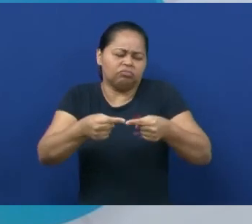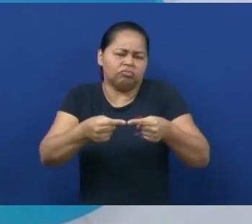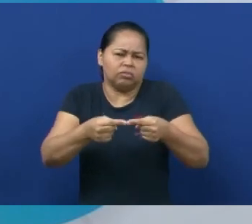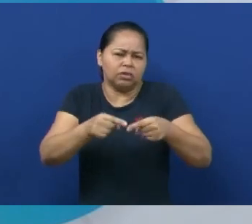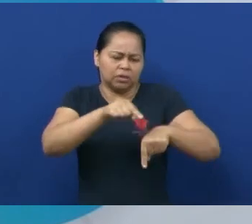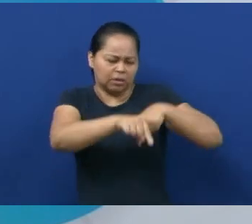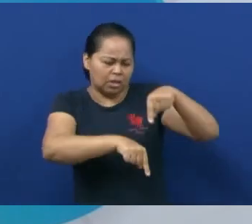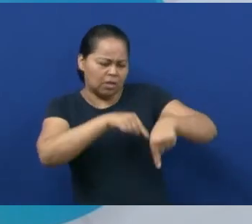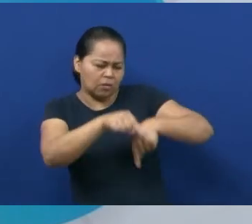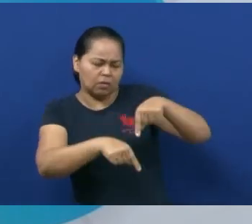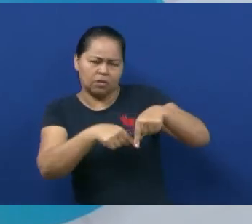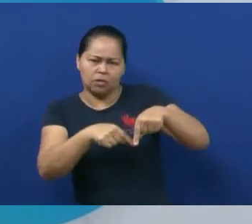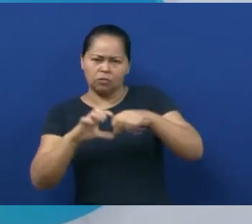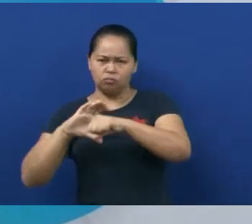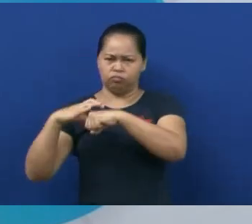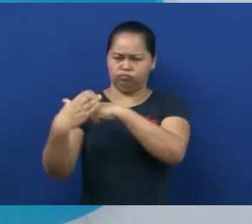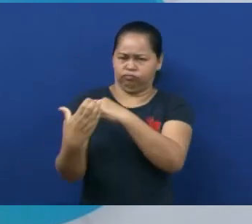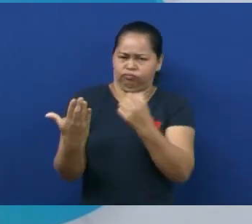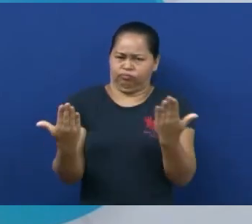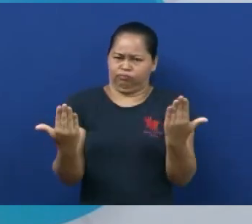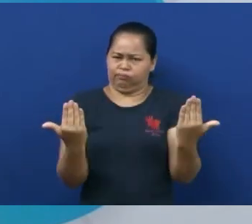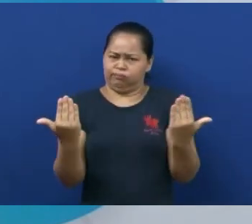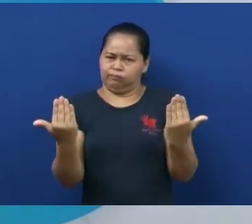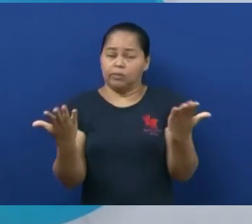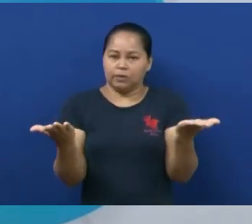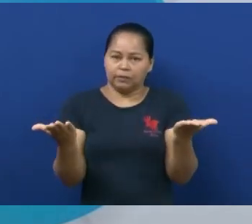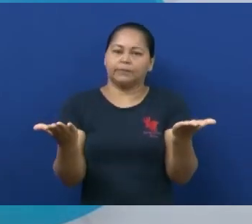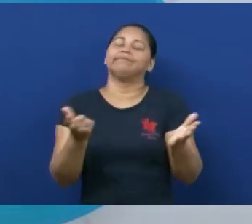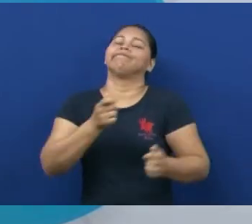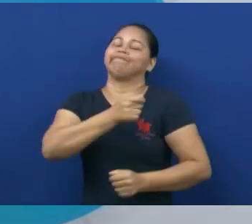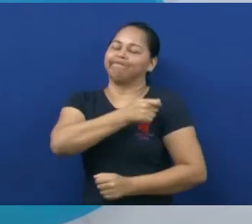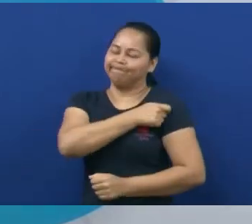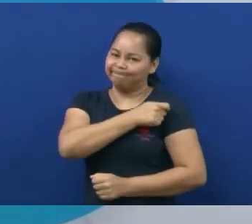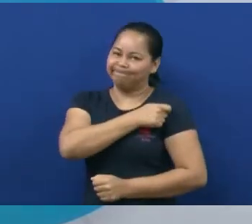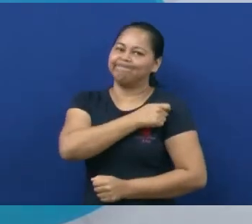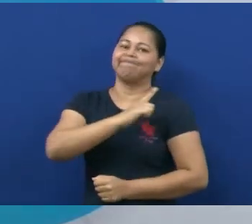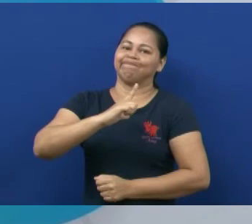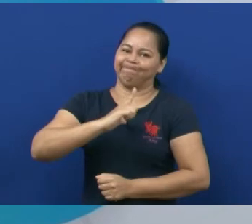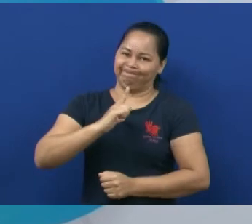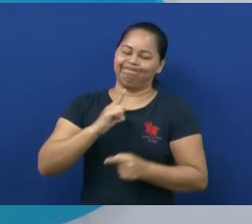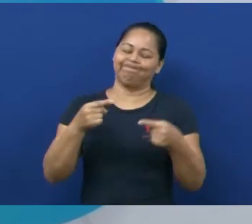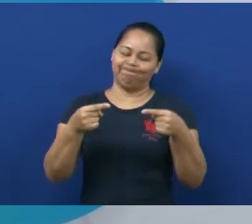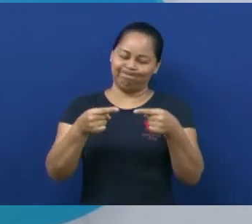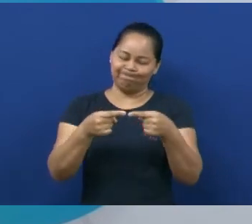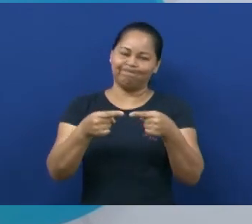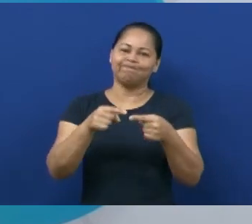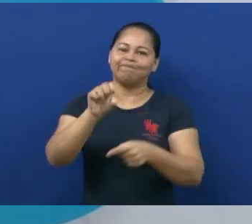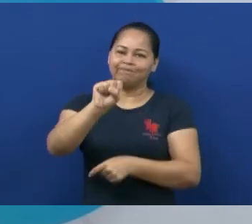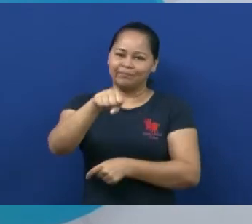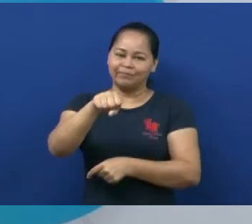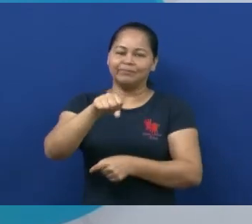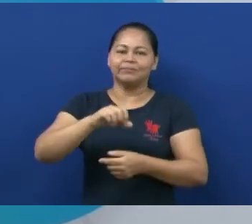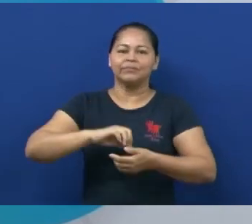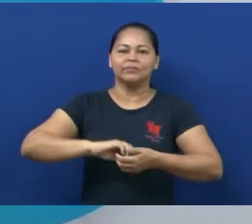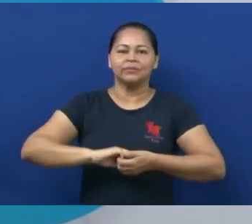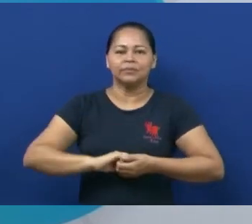problema? Meu caro estudante, eu te respondo que tem tudo a ver.